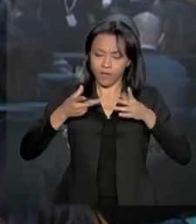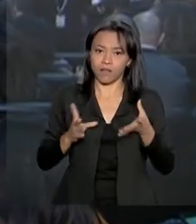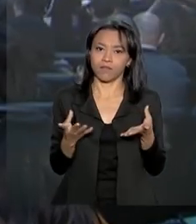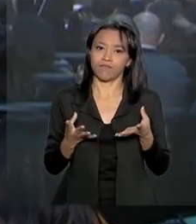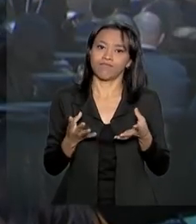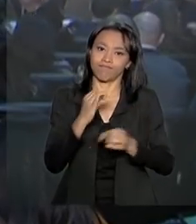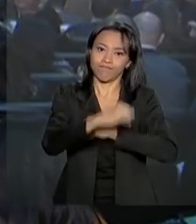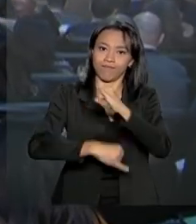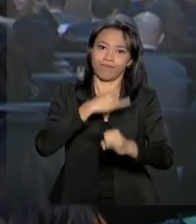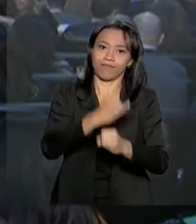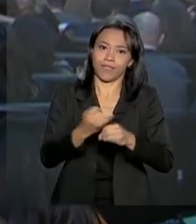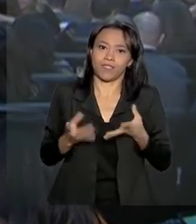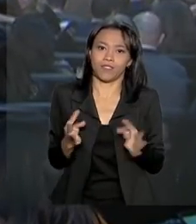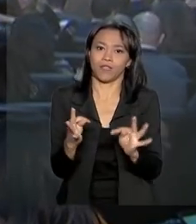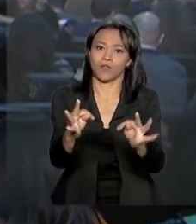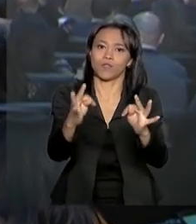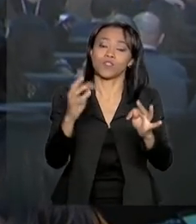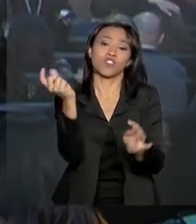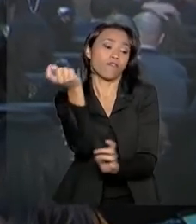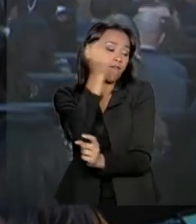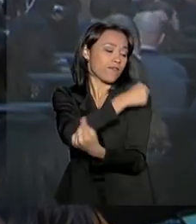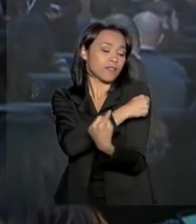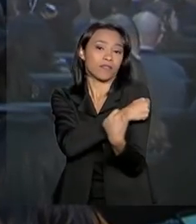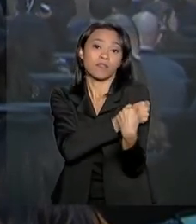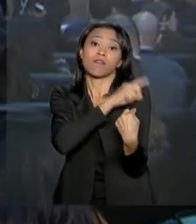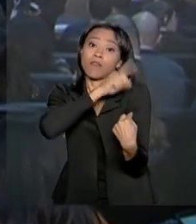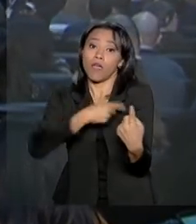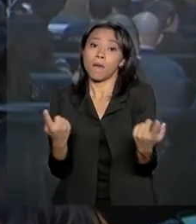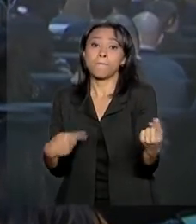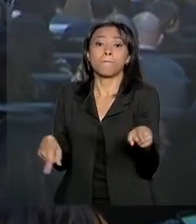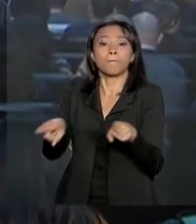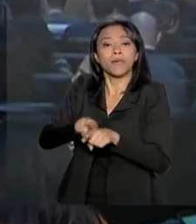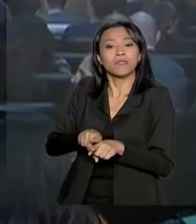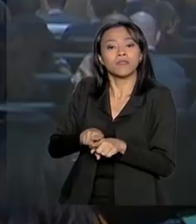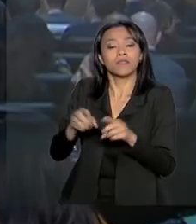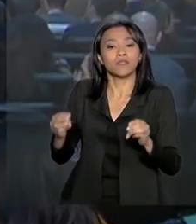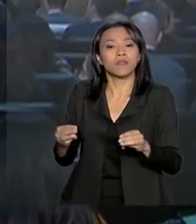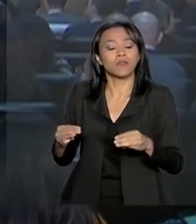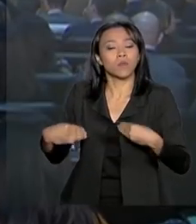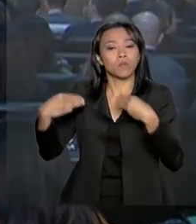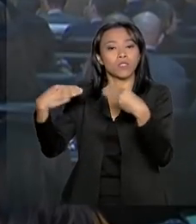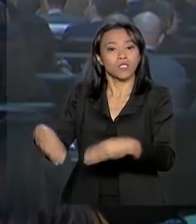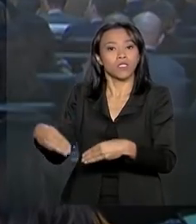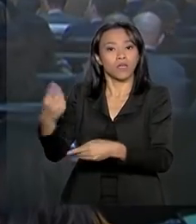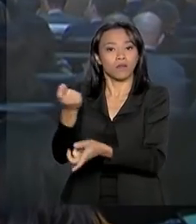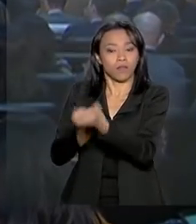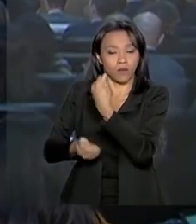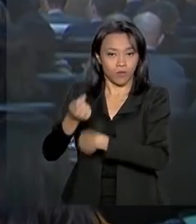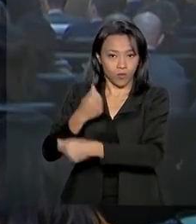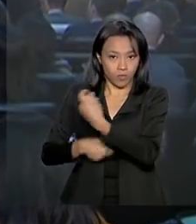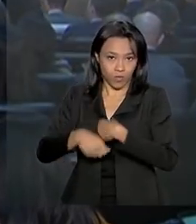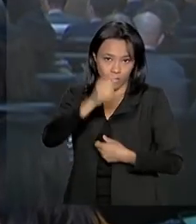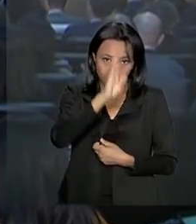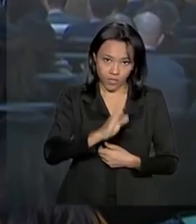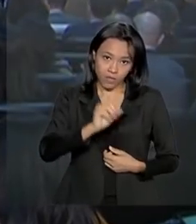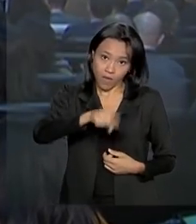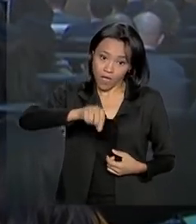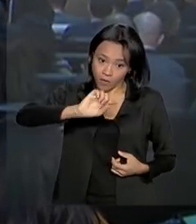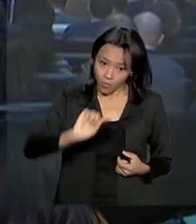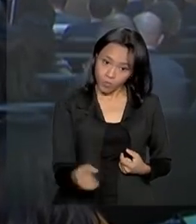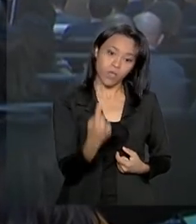de Vacinação, que é resultado de uma parceria com o Ministério da Economia. O Brasil é o primeiro país